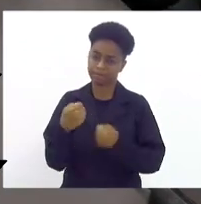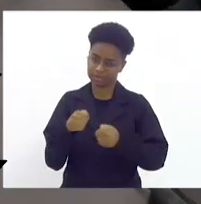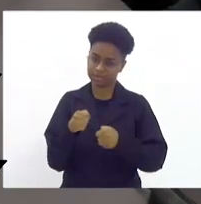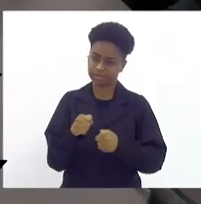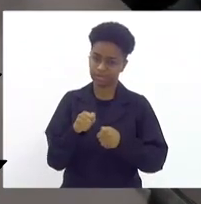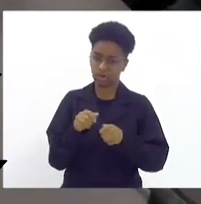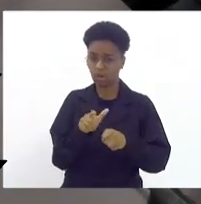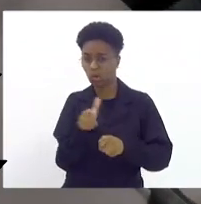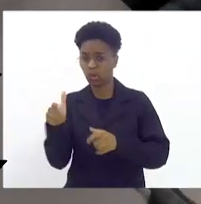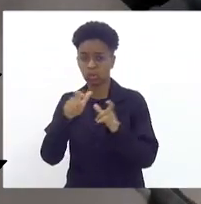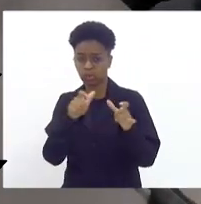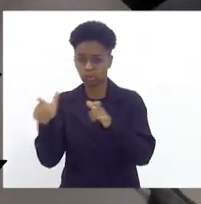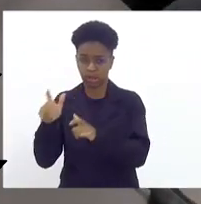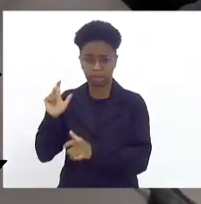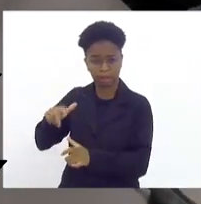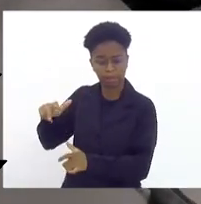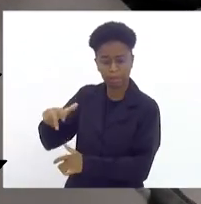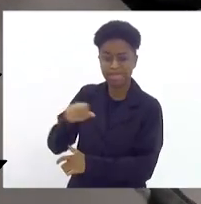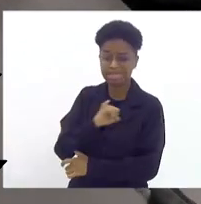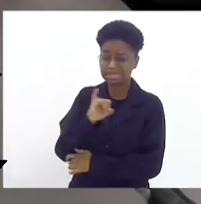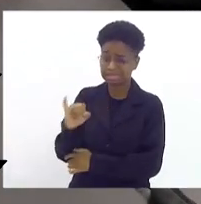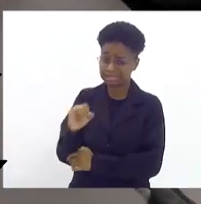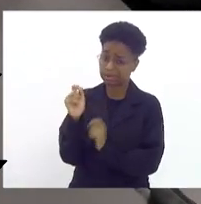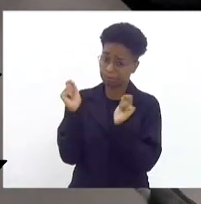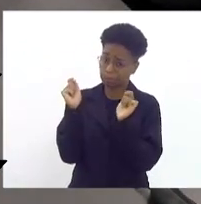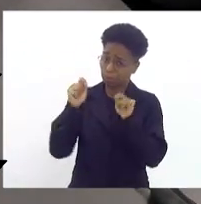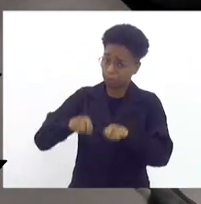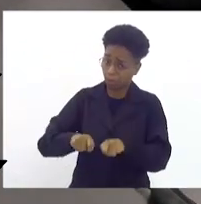deslocar. Se fosse possível, Vossa Excelência,